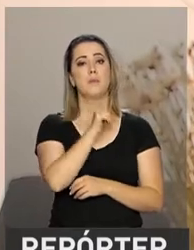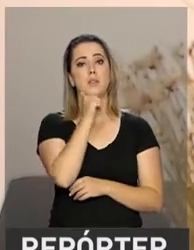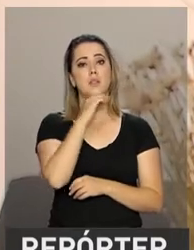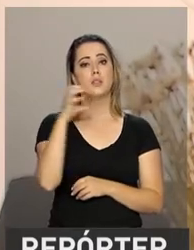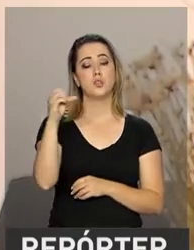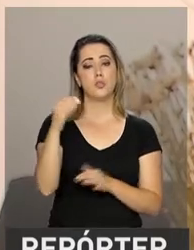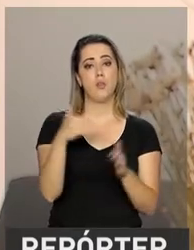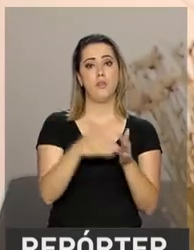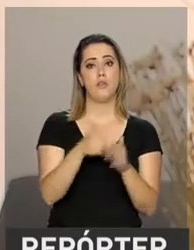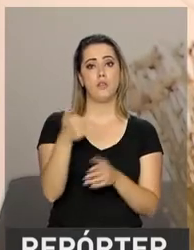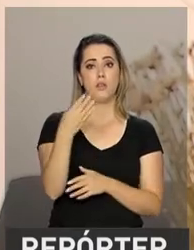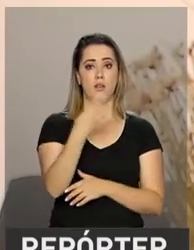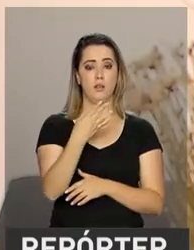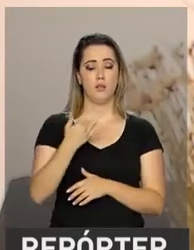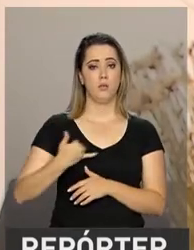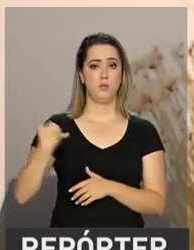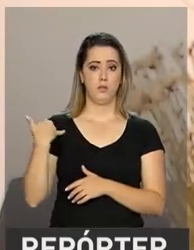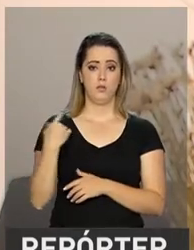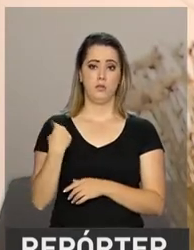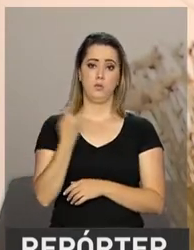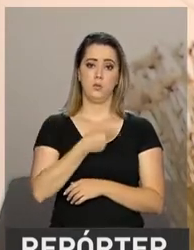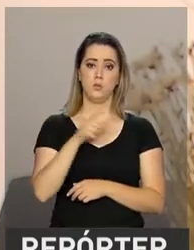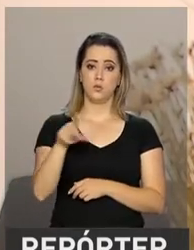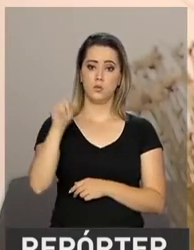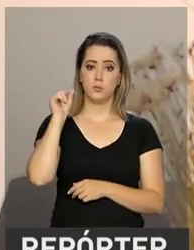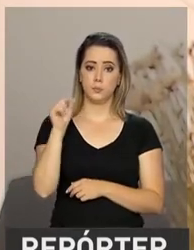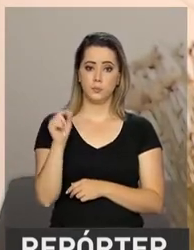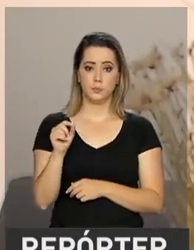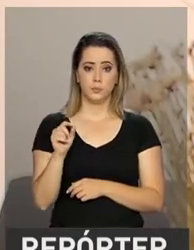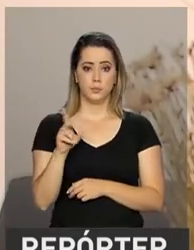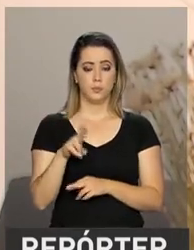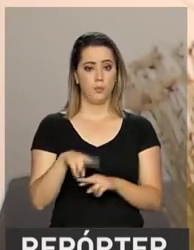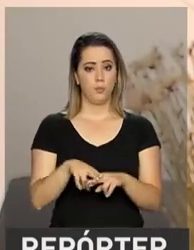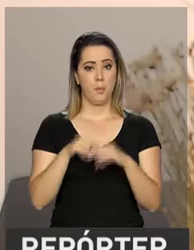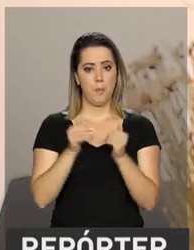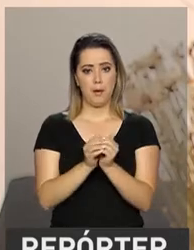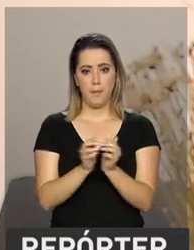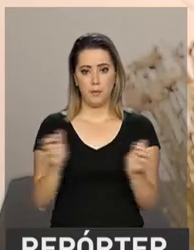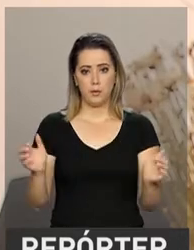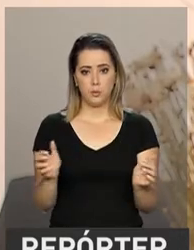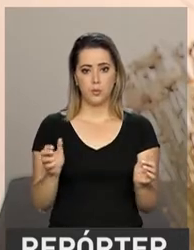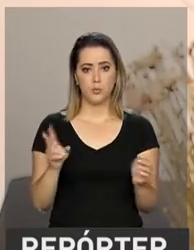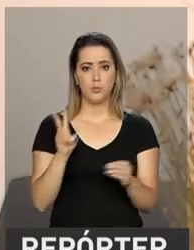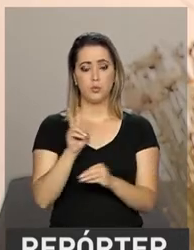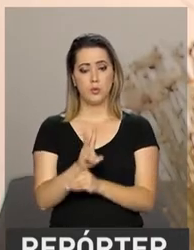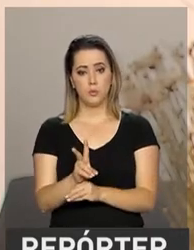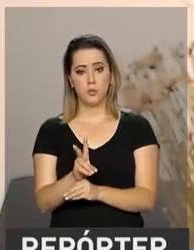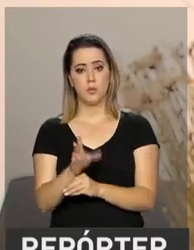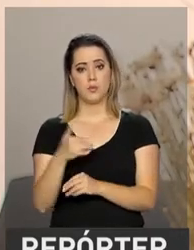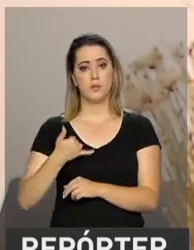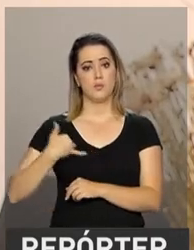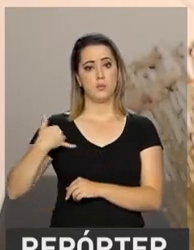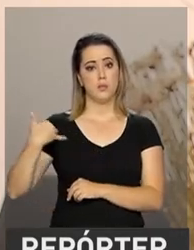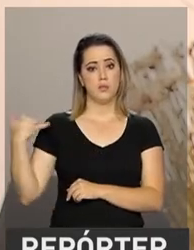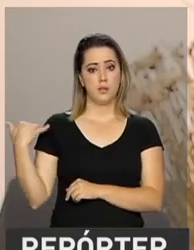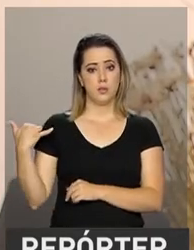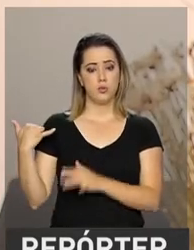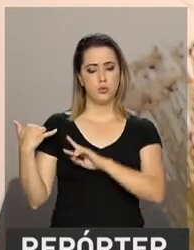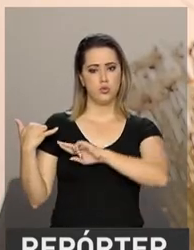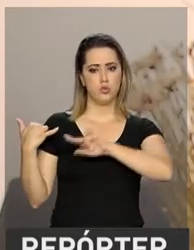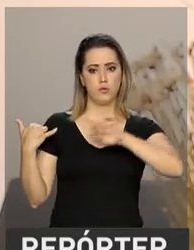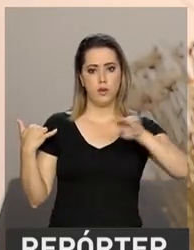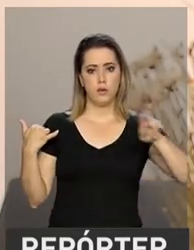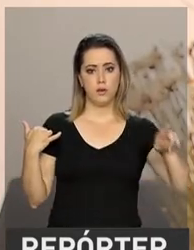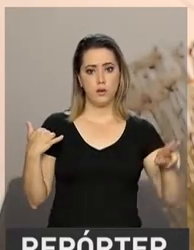a 14 anos é nós decidimos pela ampliação da faixa etária da vacina é